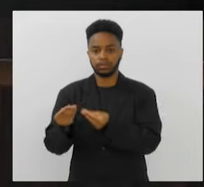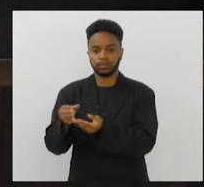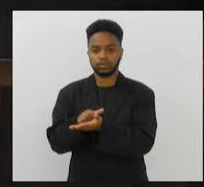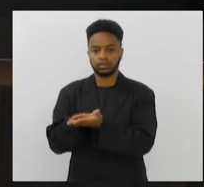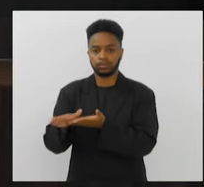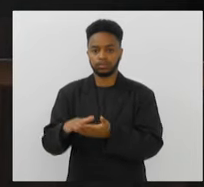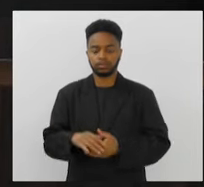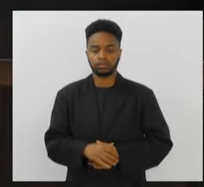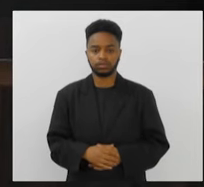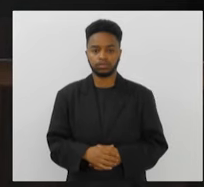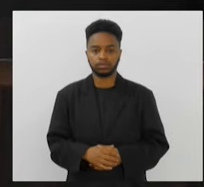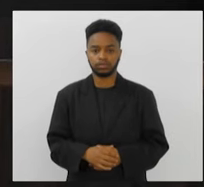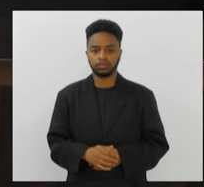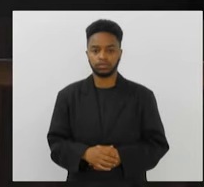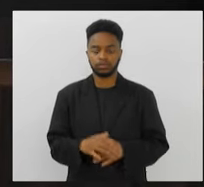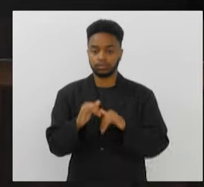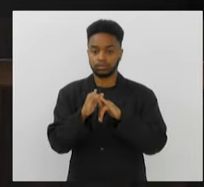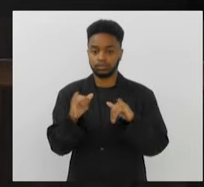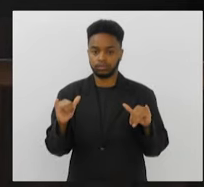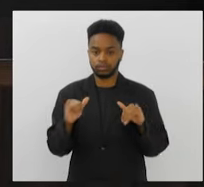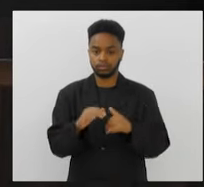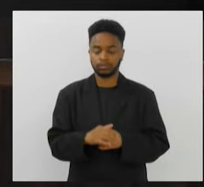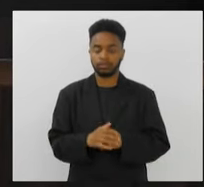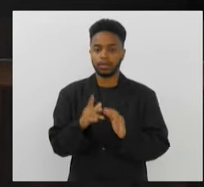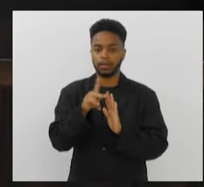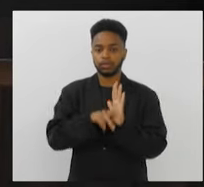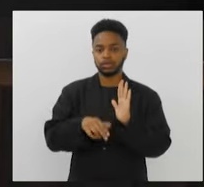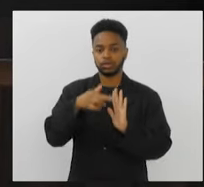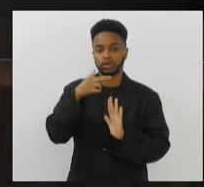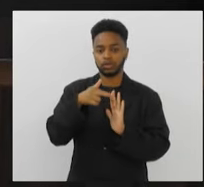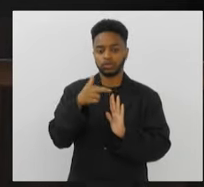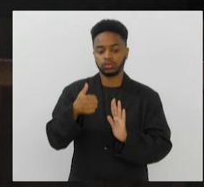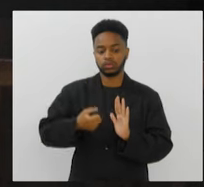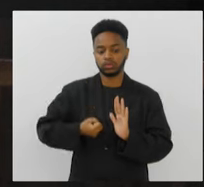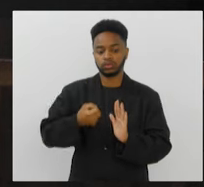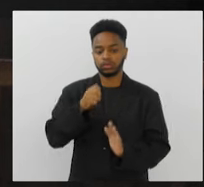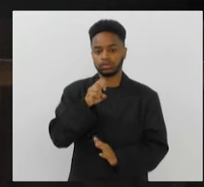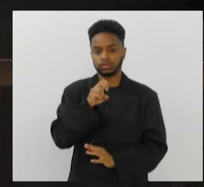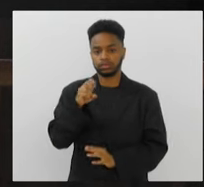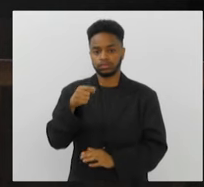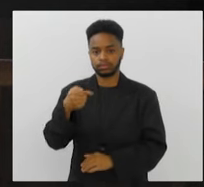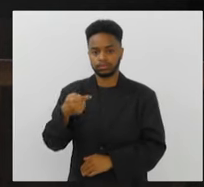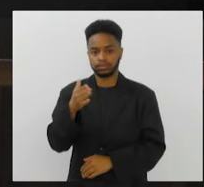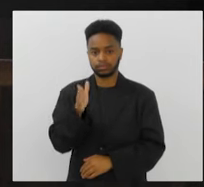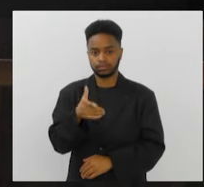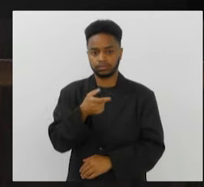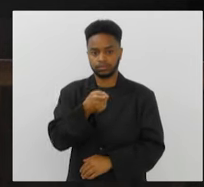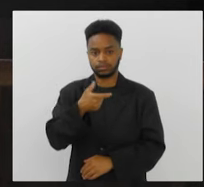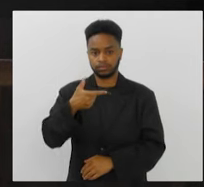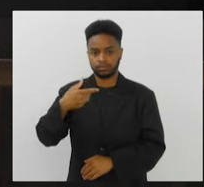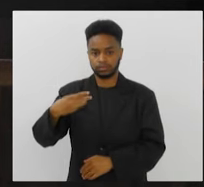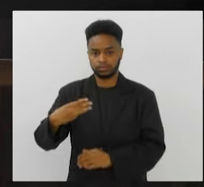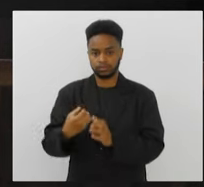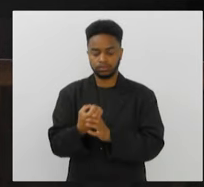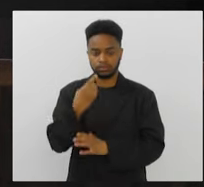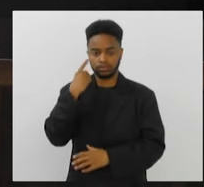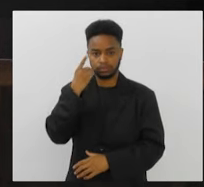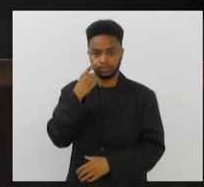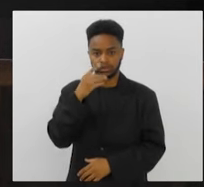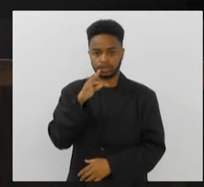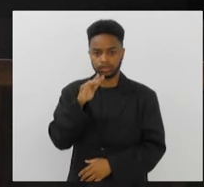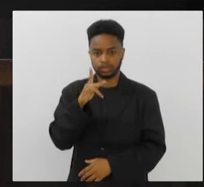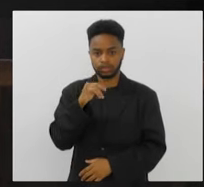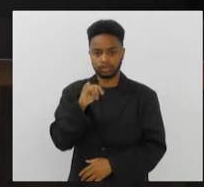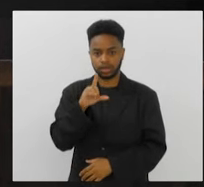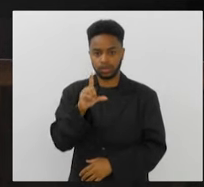promulgação. Anuncio. Projeto de resolução número 557 de 2023, de autoria do deputado Tiago